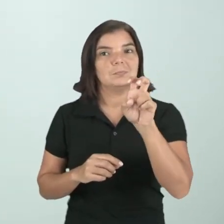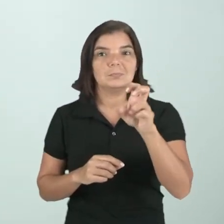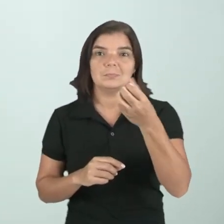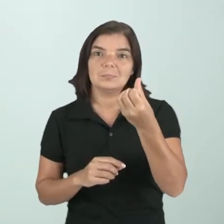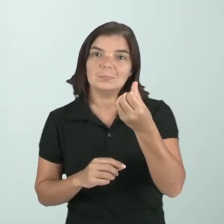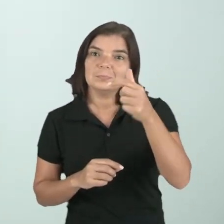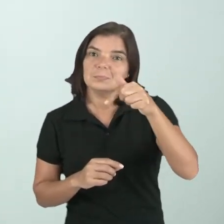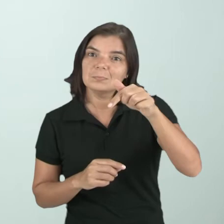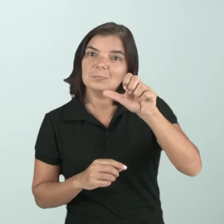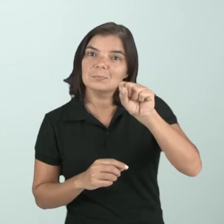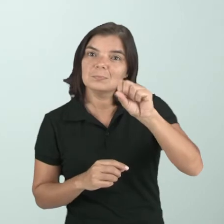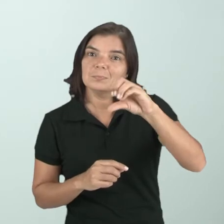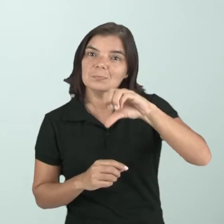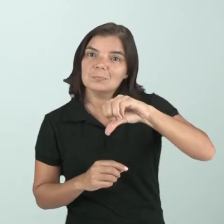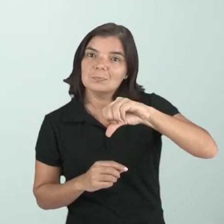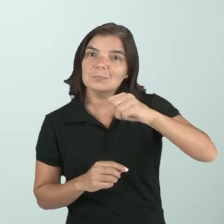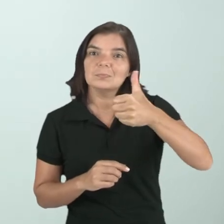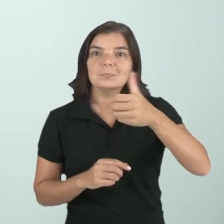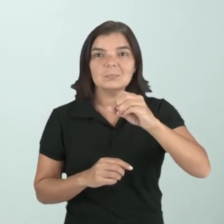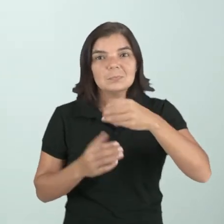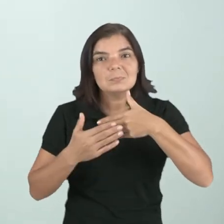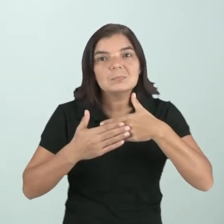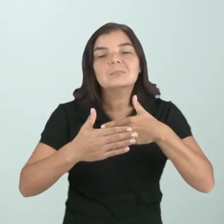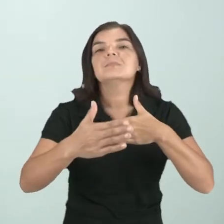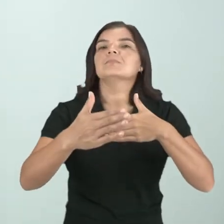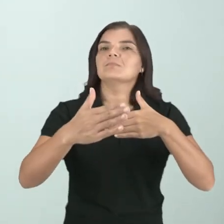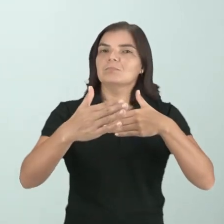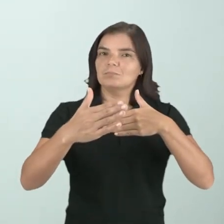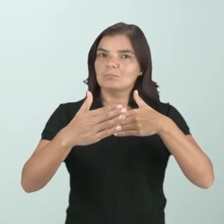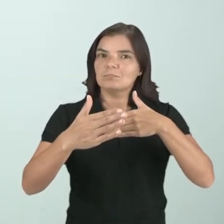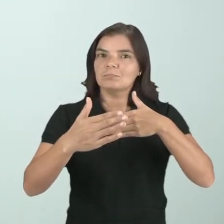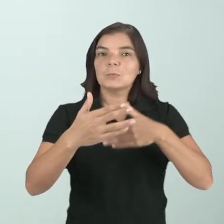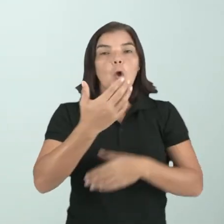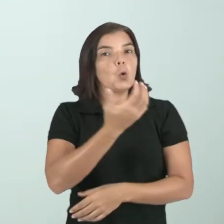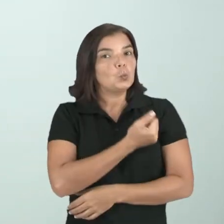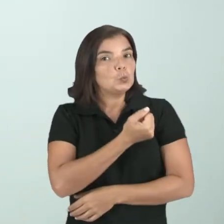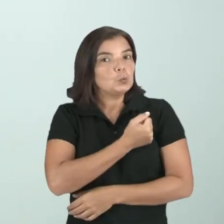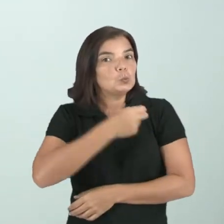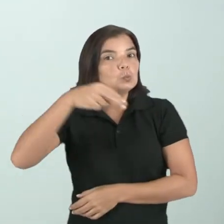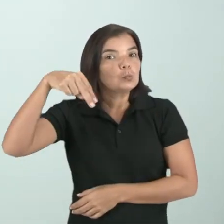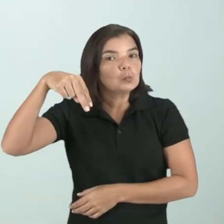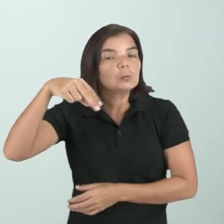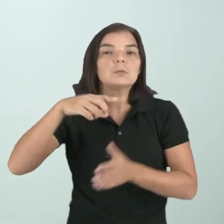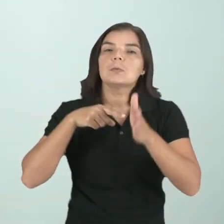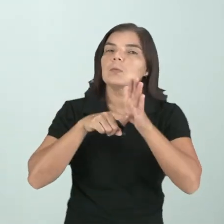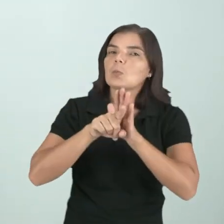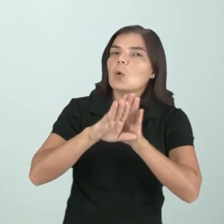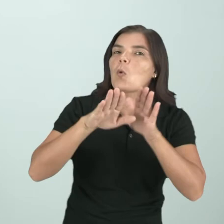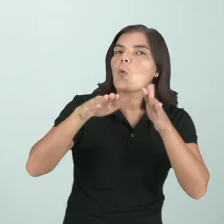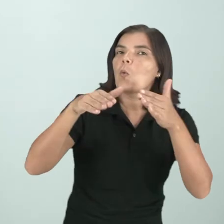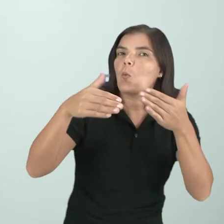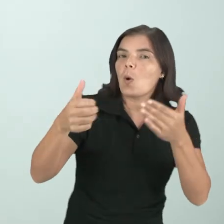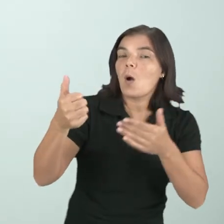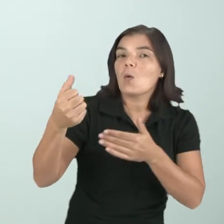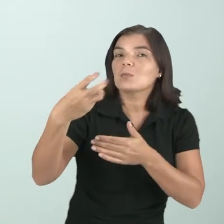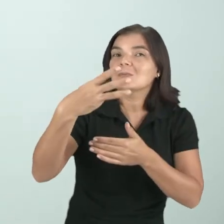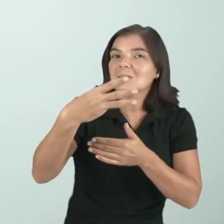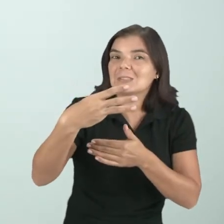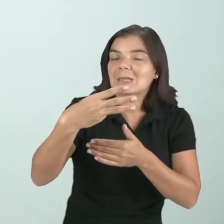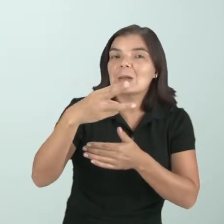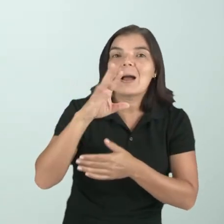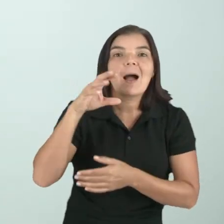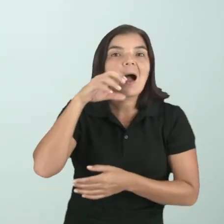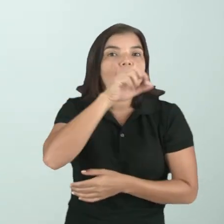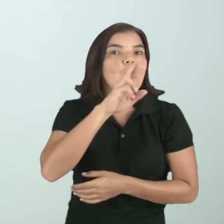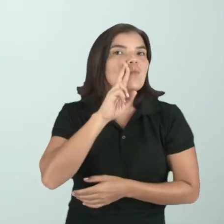7, 8, 9, 10, 11, 12, assim por diante. A sequência dos números naturais. Se eu perguntasse para você qual é o 30º termo, você rapidamente